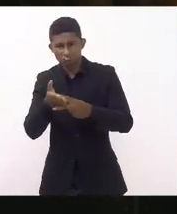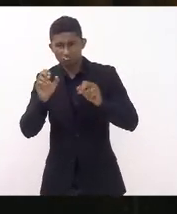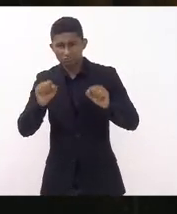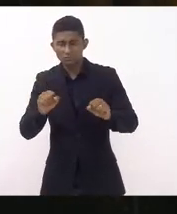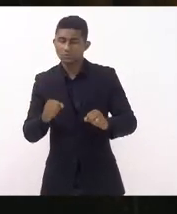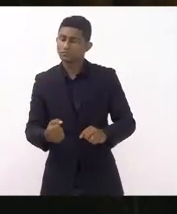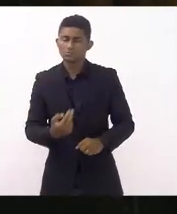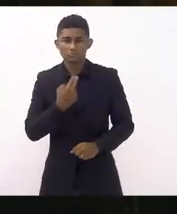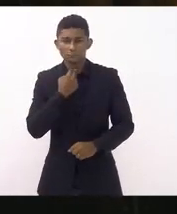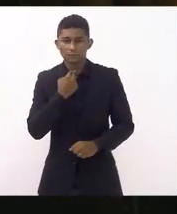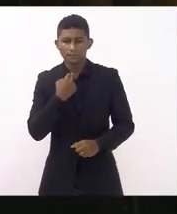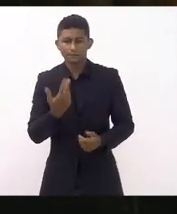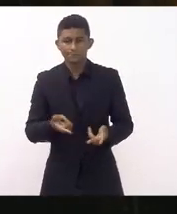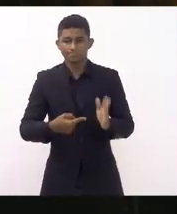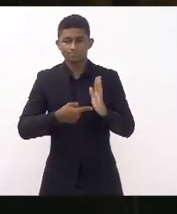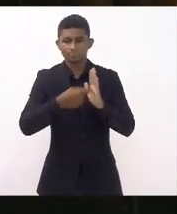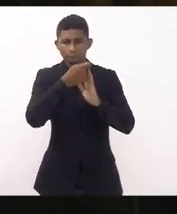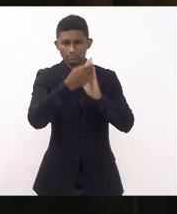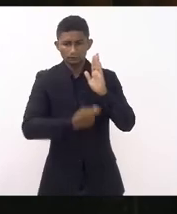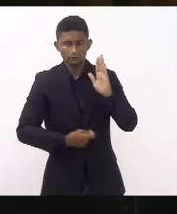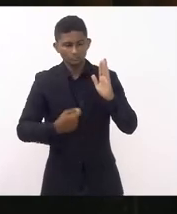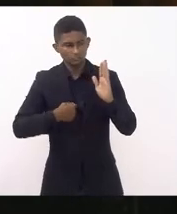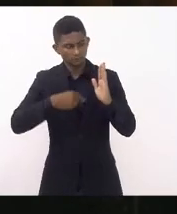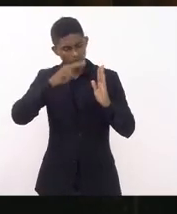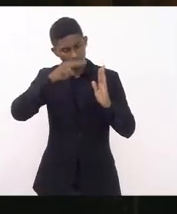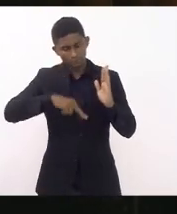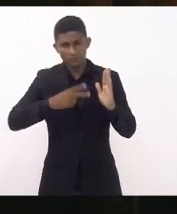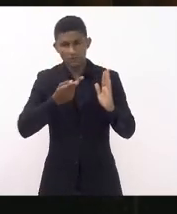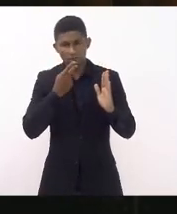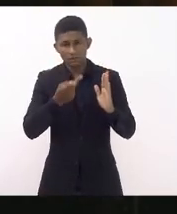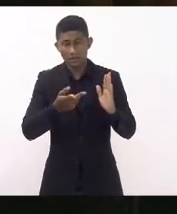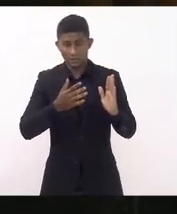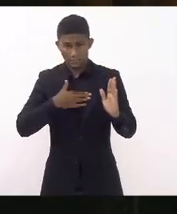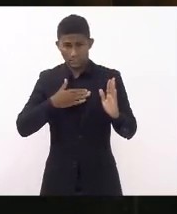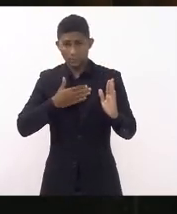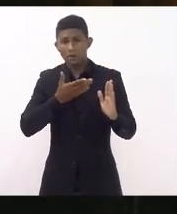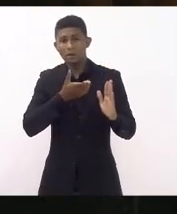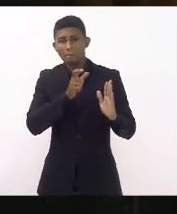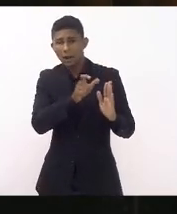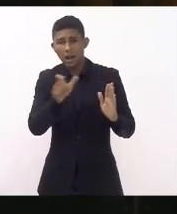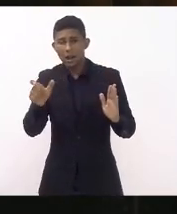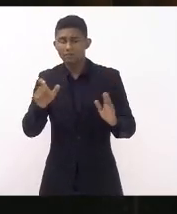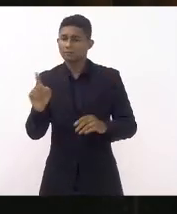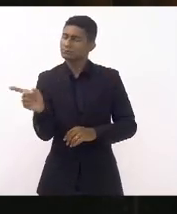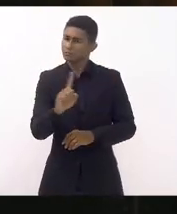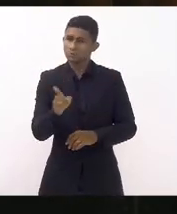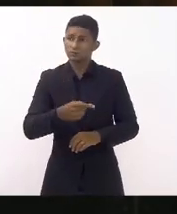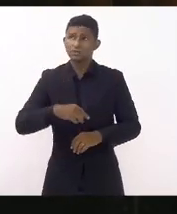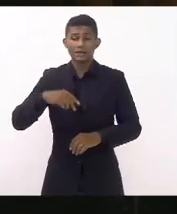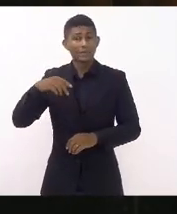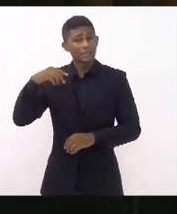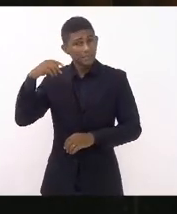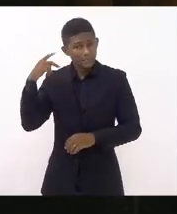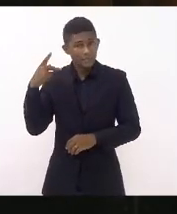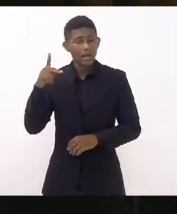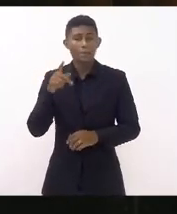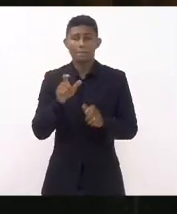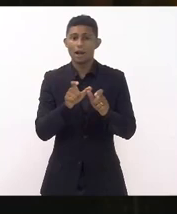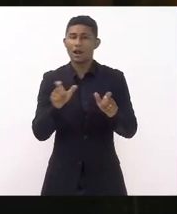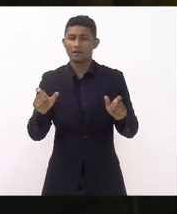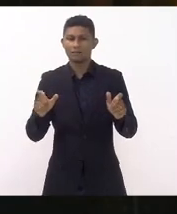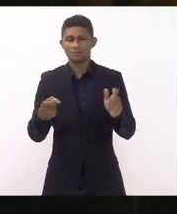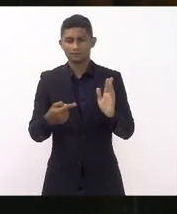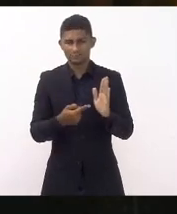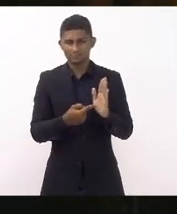a matéria do Magna Vita, que não são as minhas palavras, são as palavras dele, para vocês